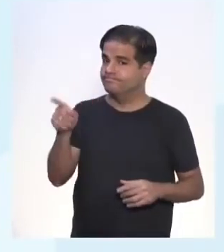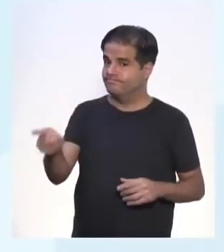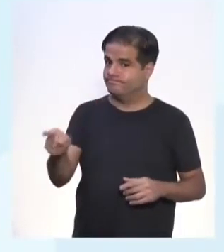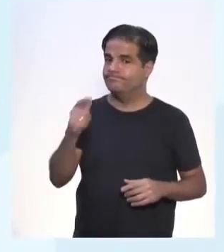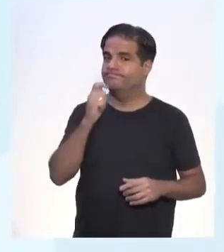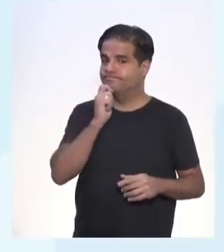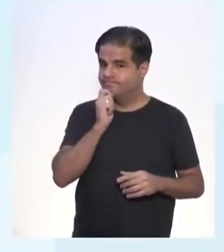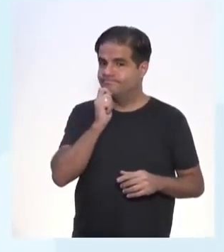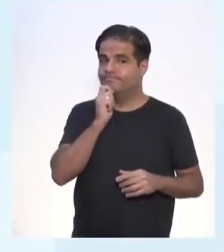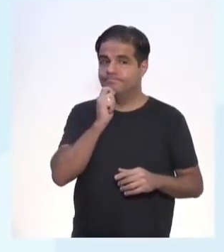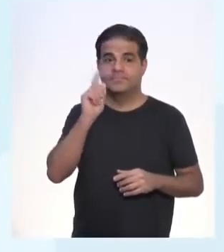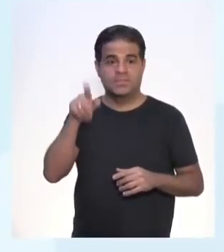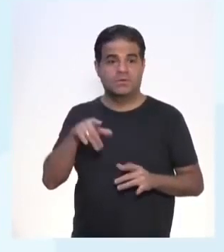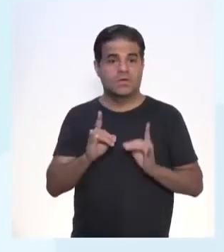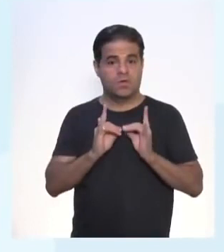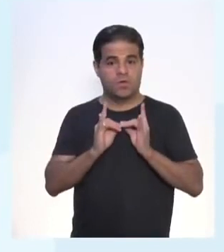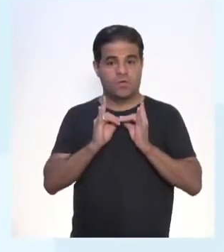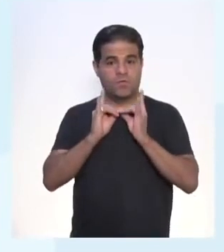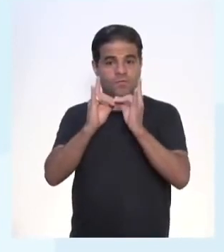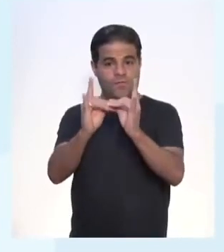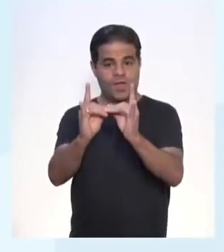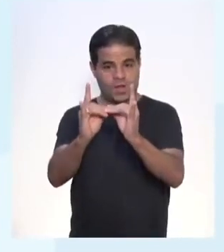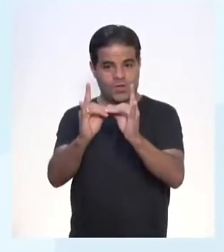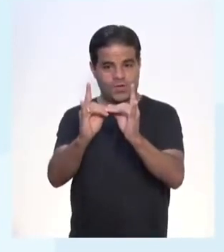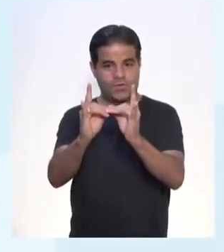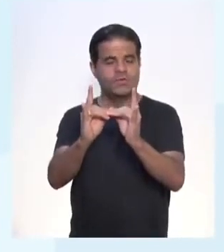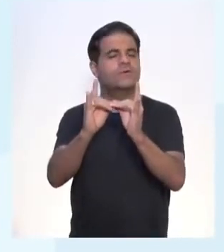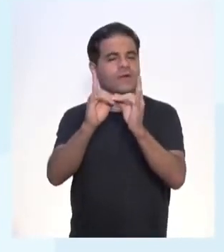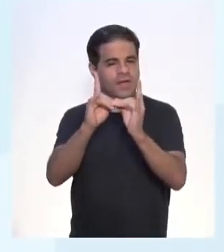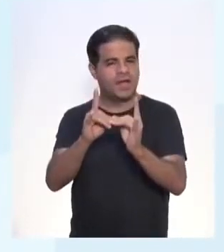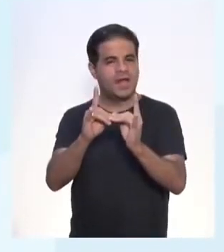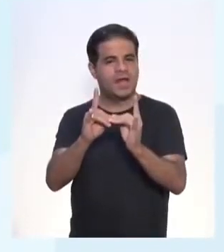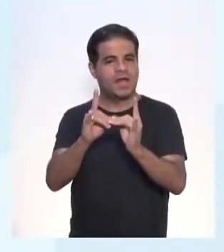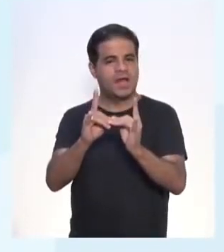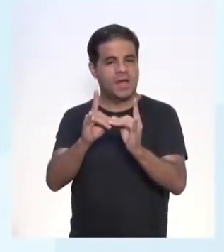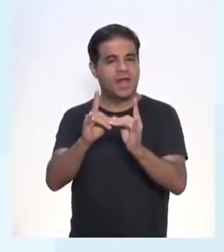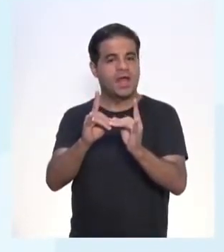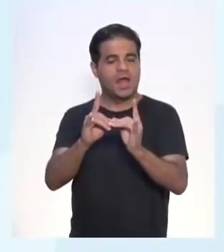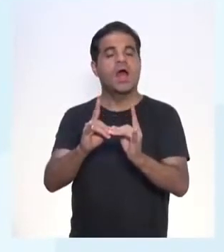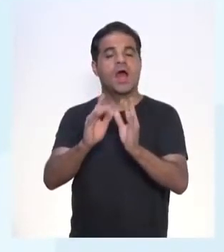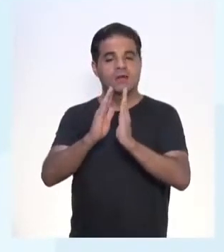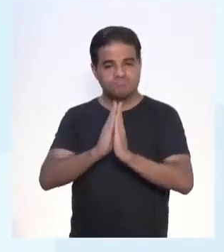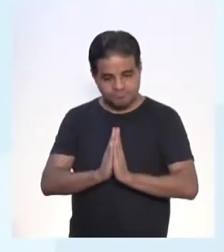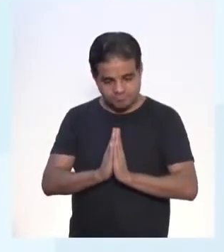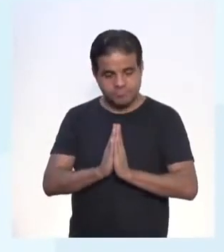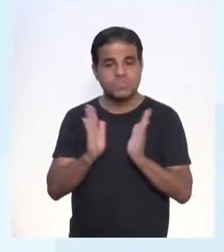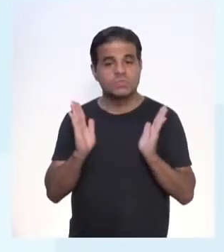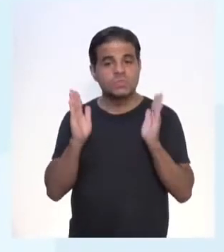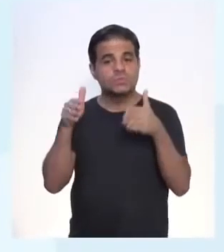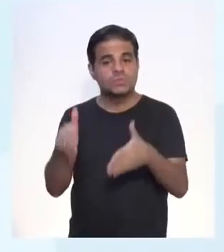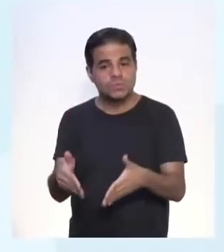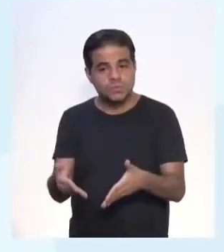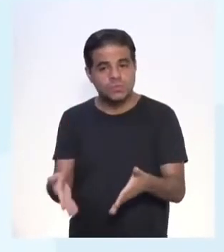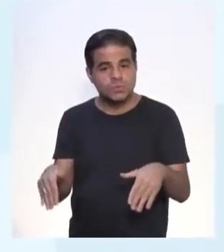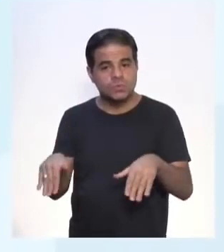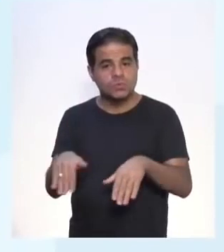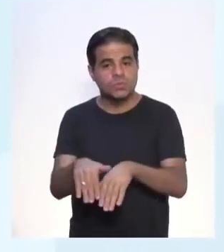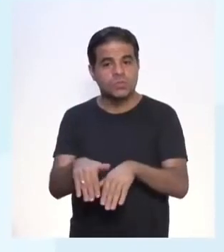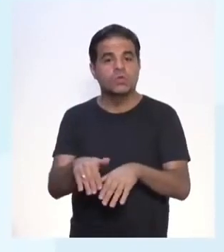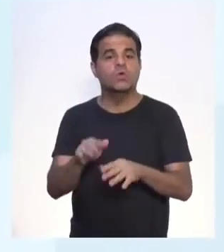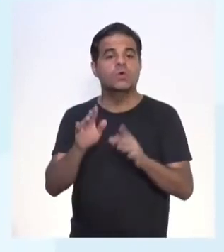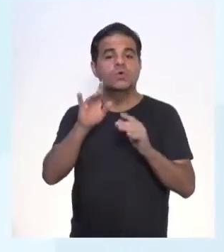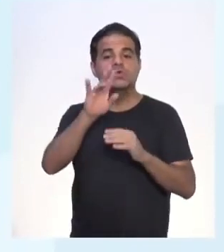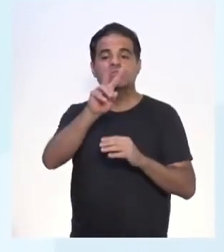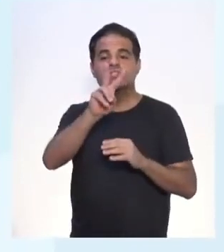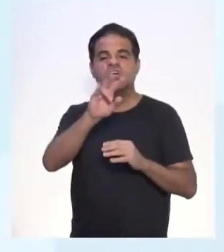é um velório, vamos dizer assim, né? É uma cerimônia de sepultamento. Os vikings, normalmente, eles colocavam,